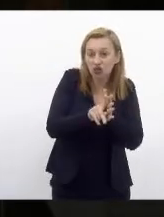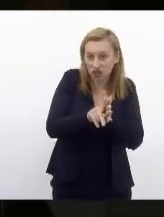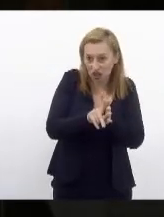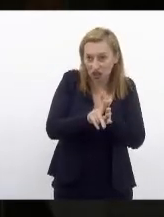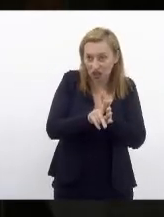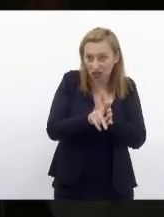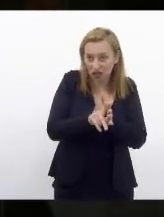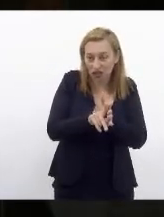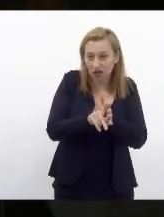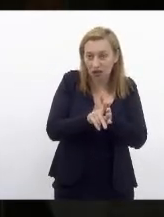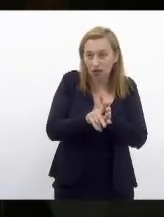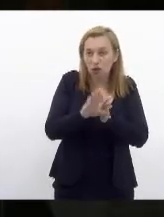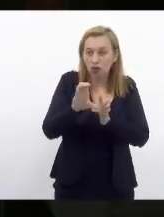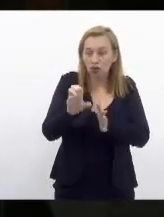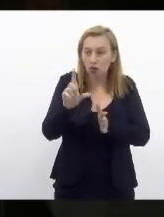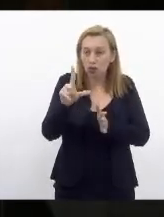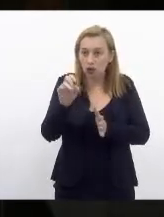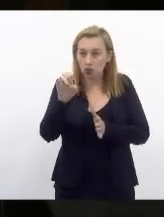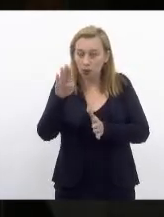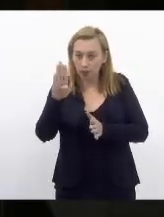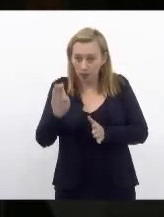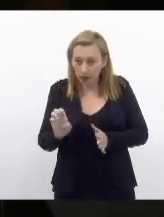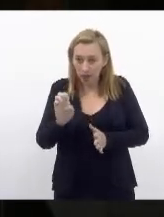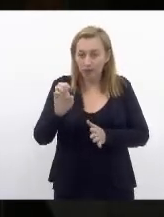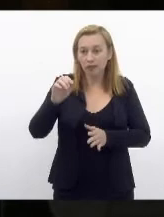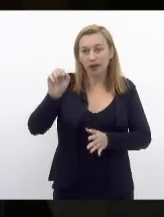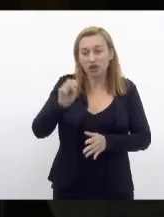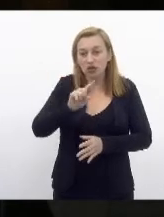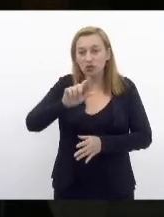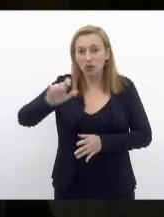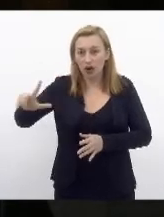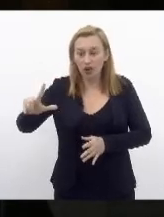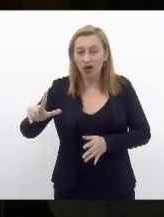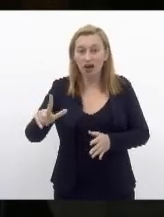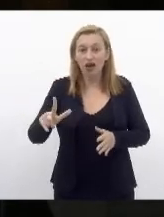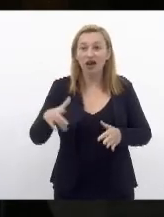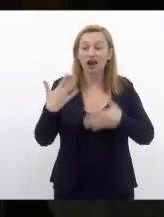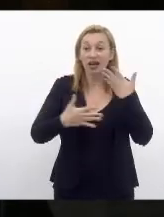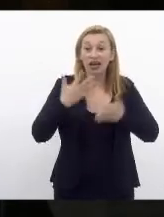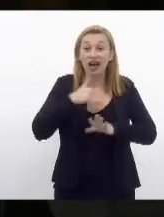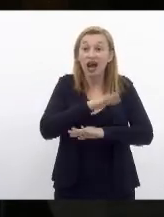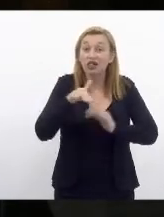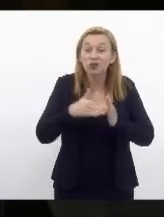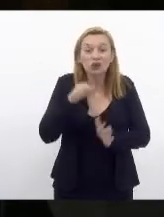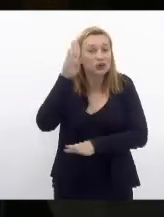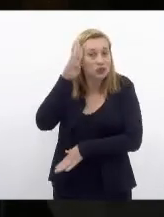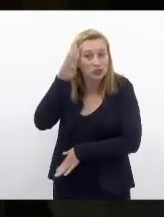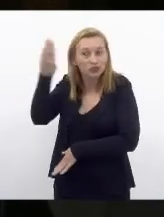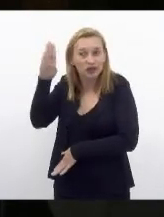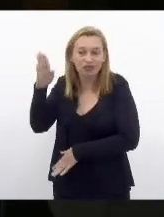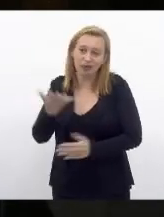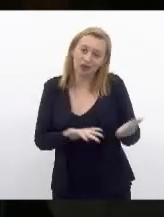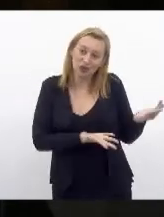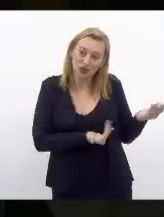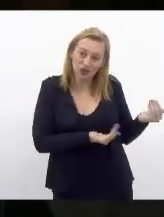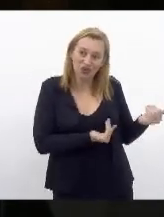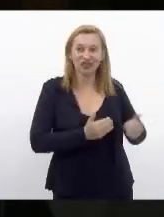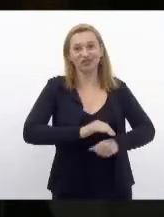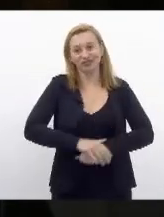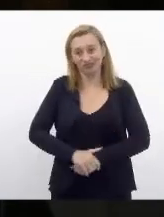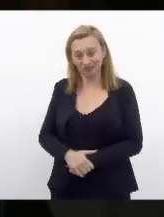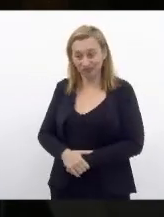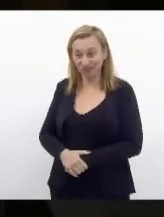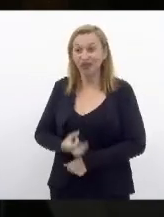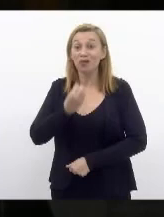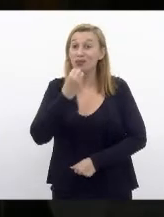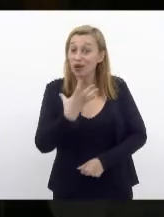Clube Maxwell, que tenho certeza que agradará a todos, principalmente os jovens.